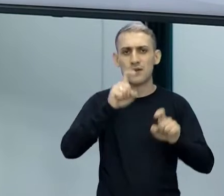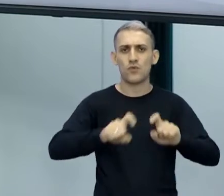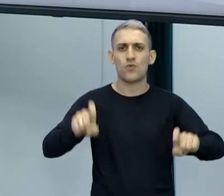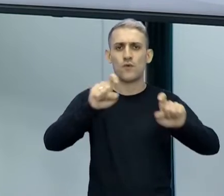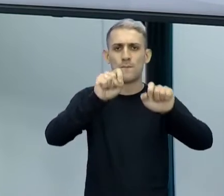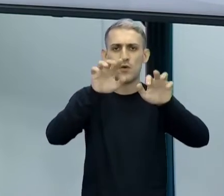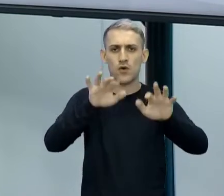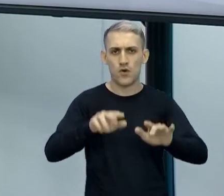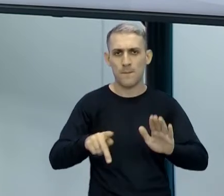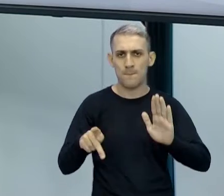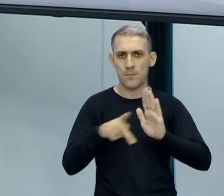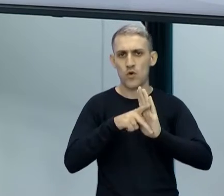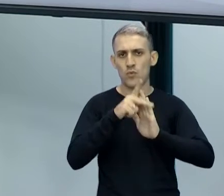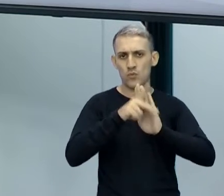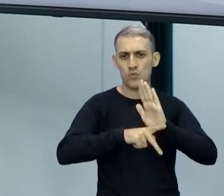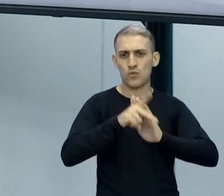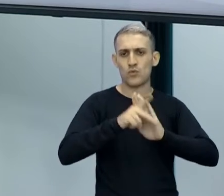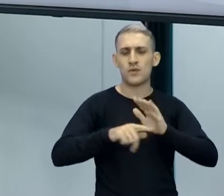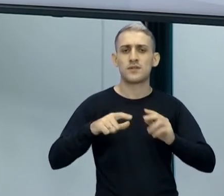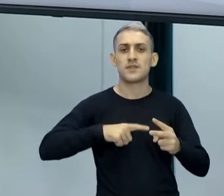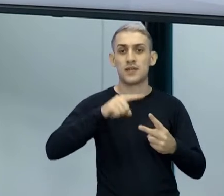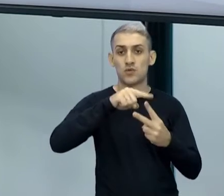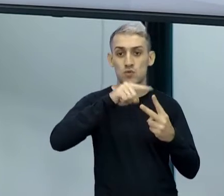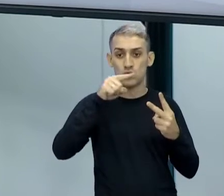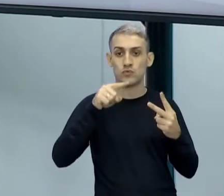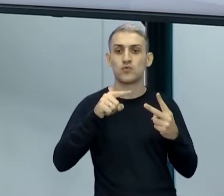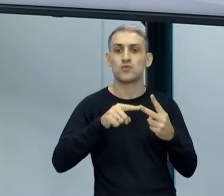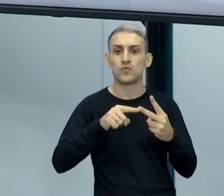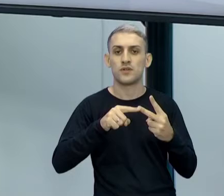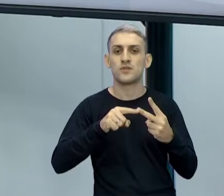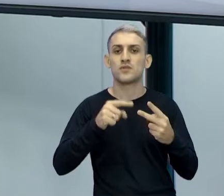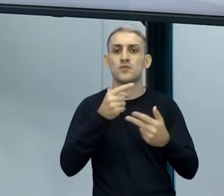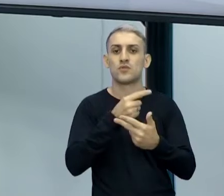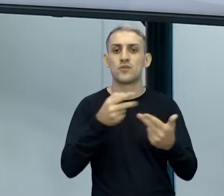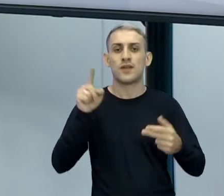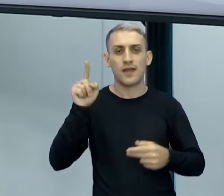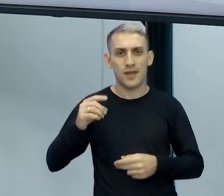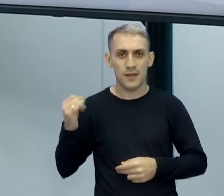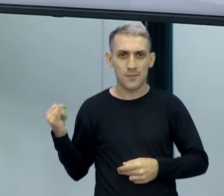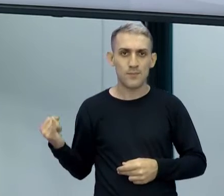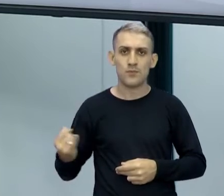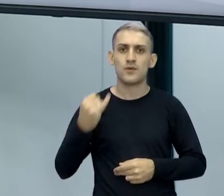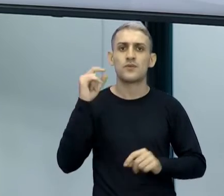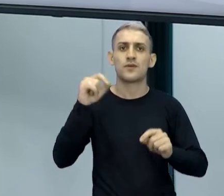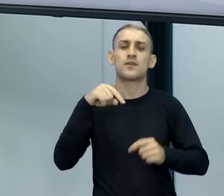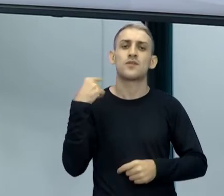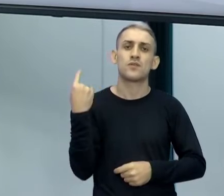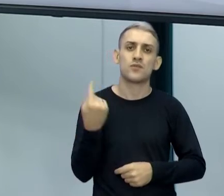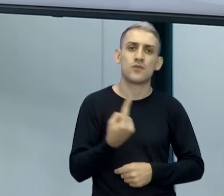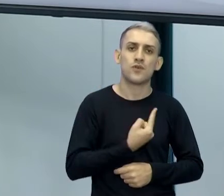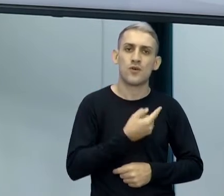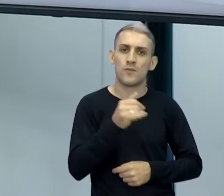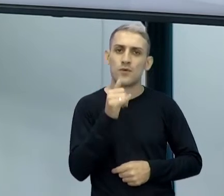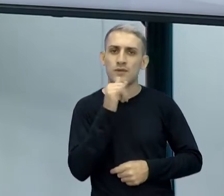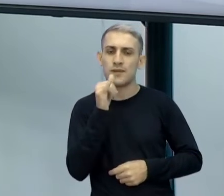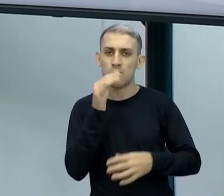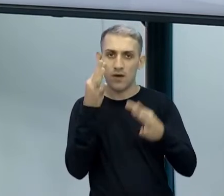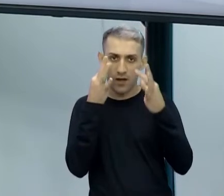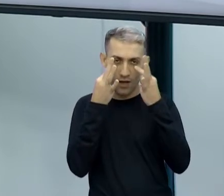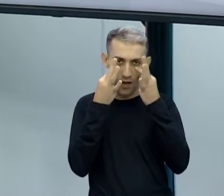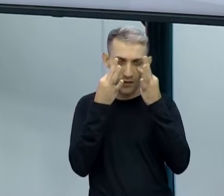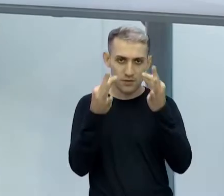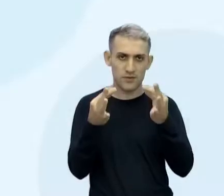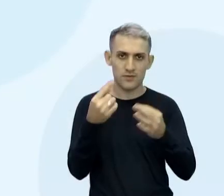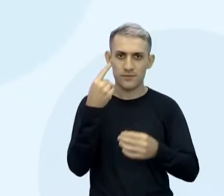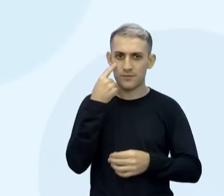programação, existem aí duas definições, né? Duas coisas que são importantes da gente prestar atenção. De